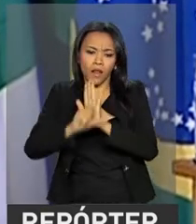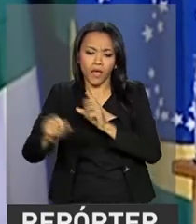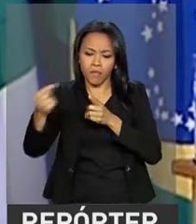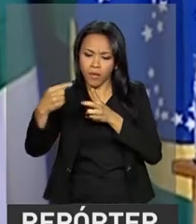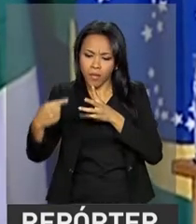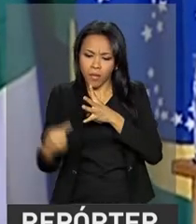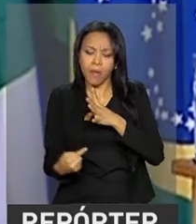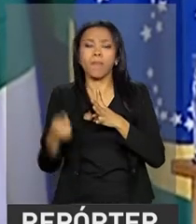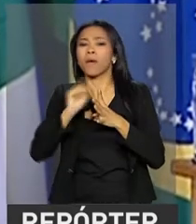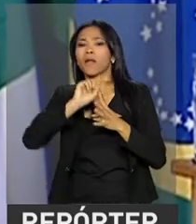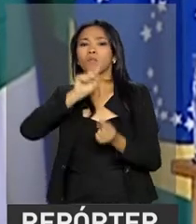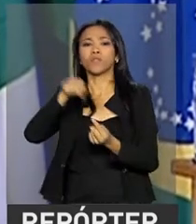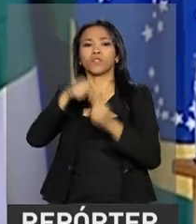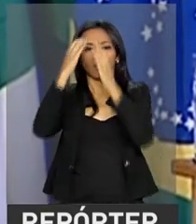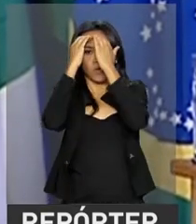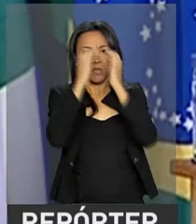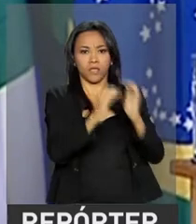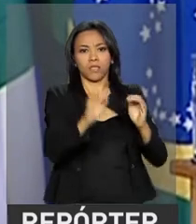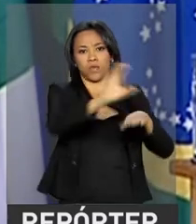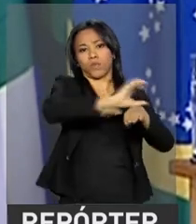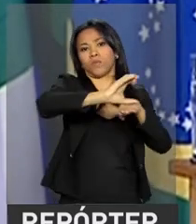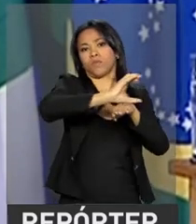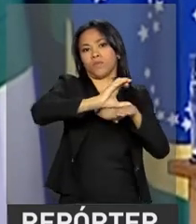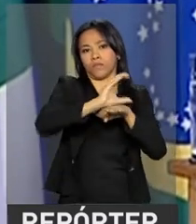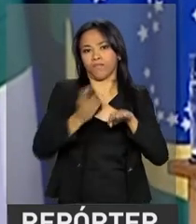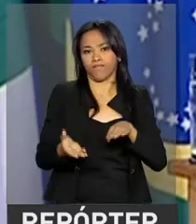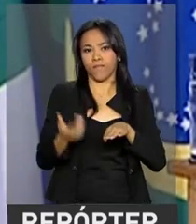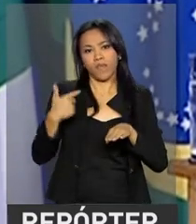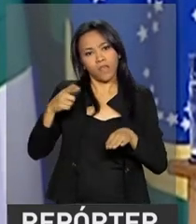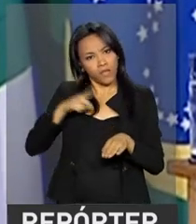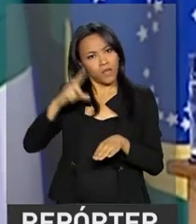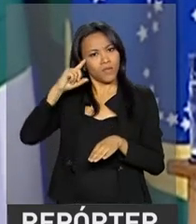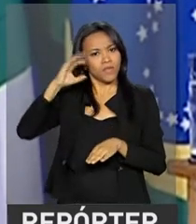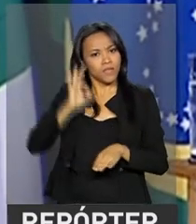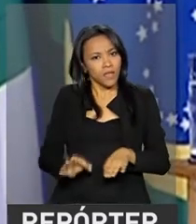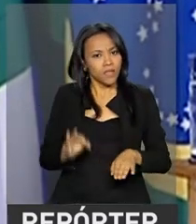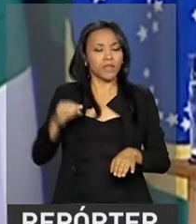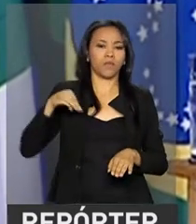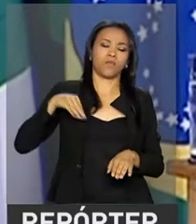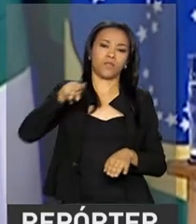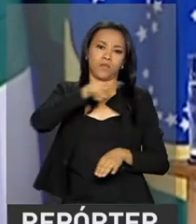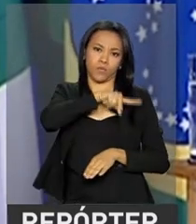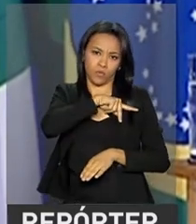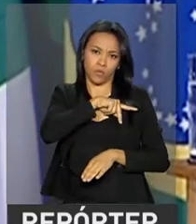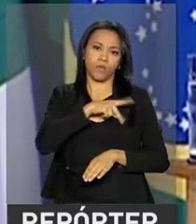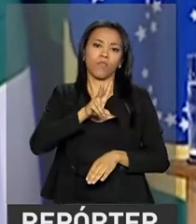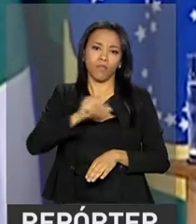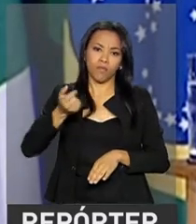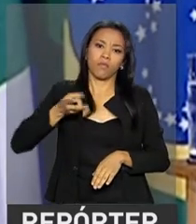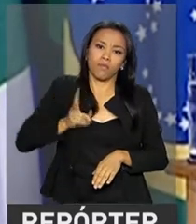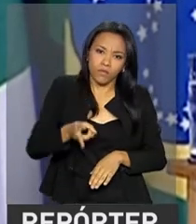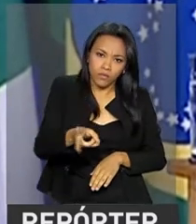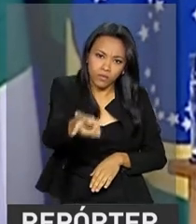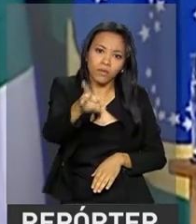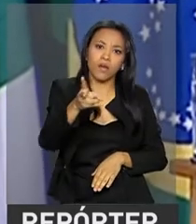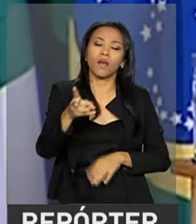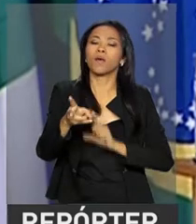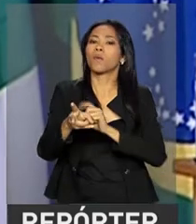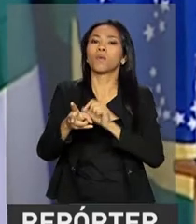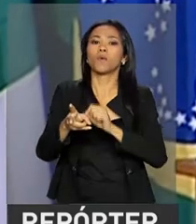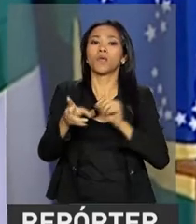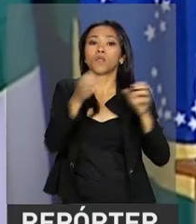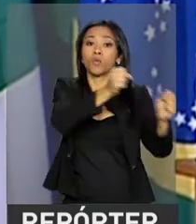fazer cumprir a Constituição. Estou certa de que o Ministério Público continuará a receber do